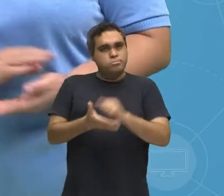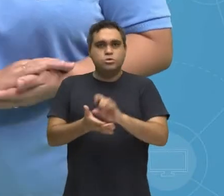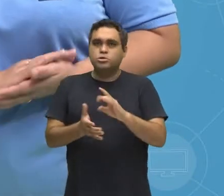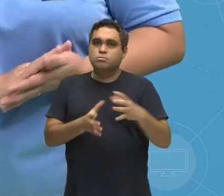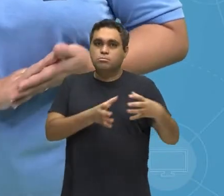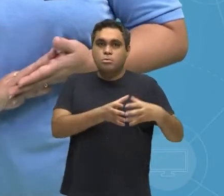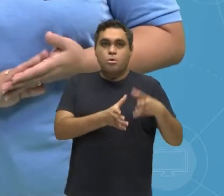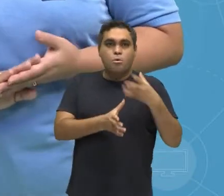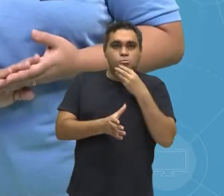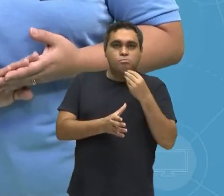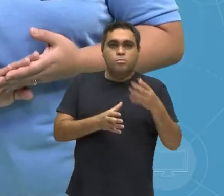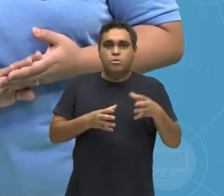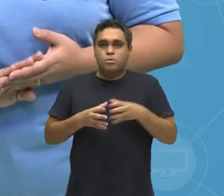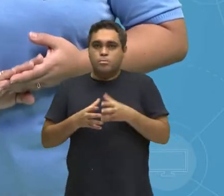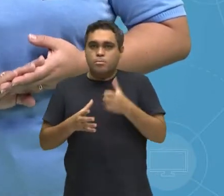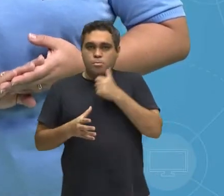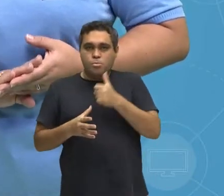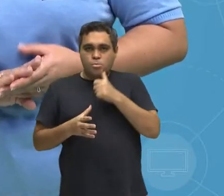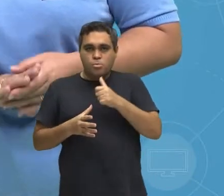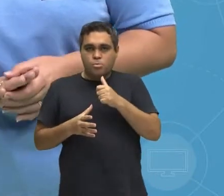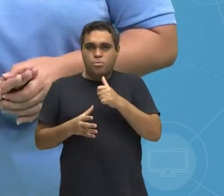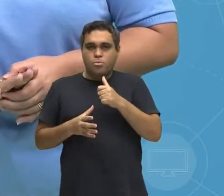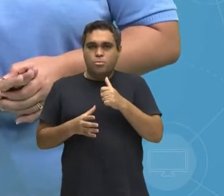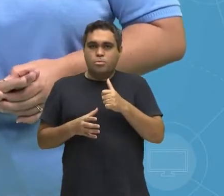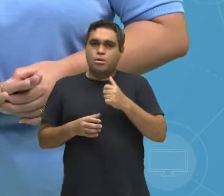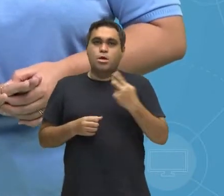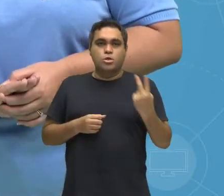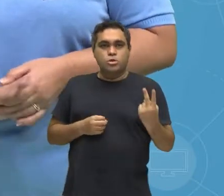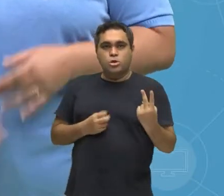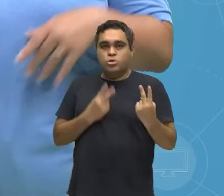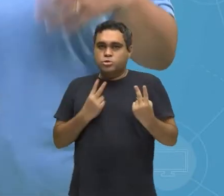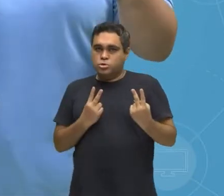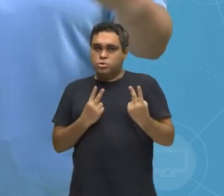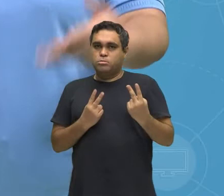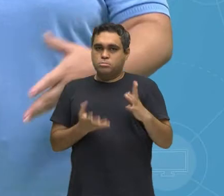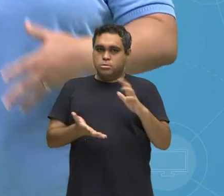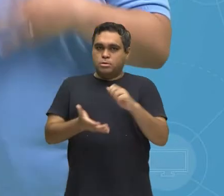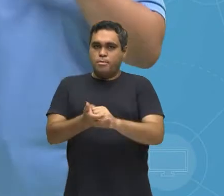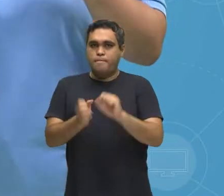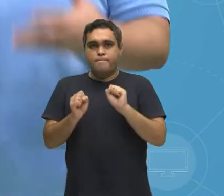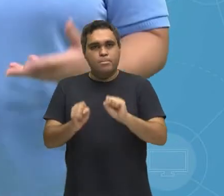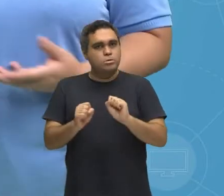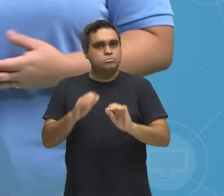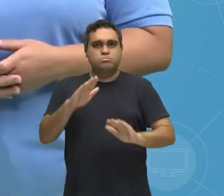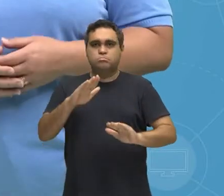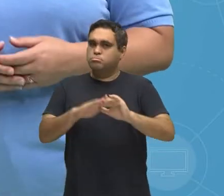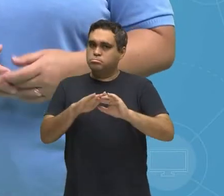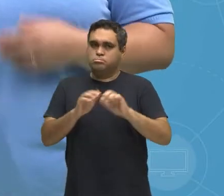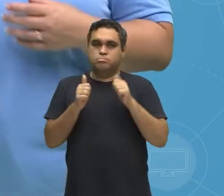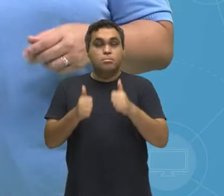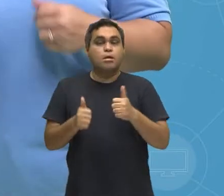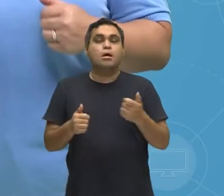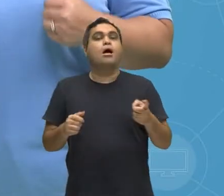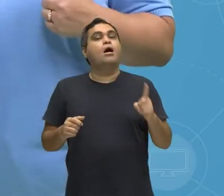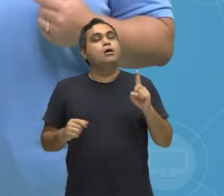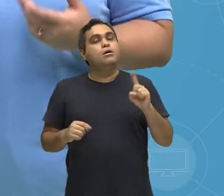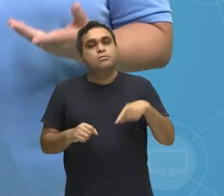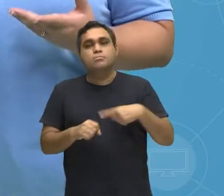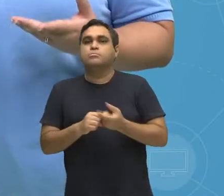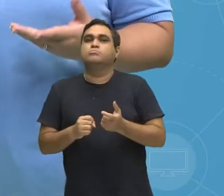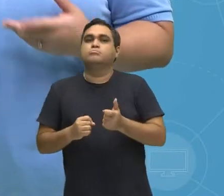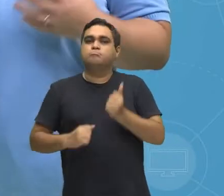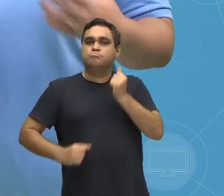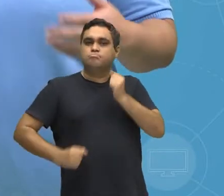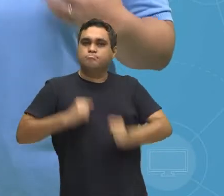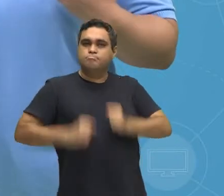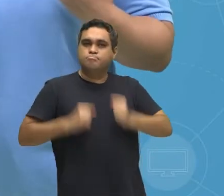feminina, compostas por 2 atletas, certo? E aí vai ter aí a competição, que é quem corre mais